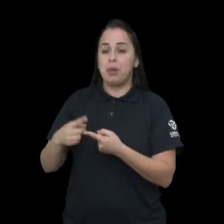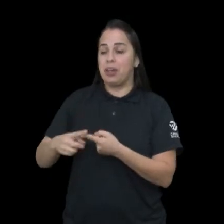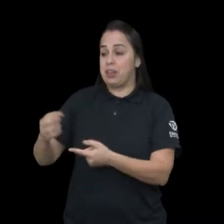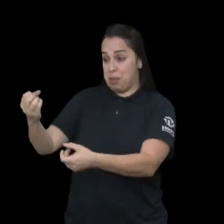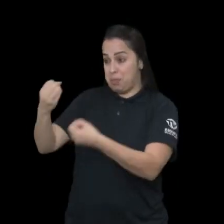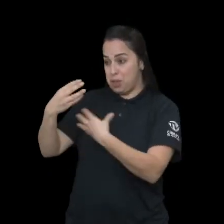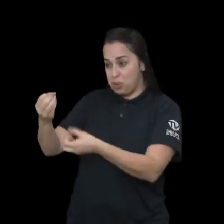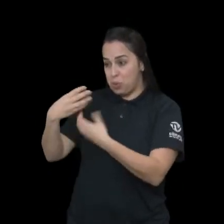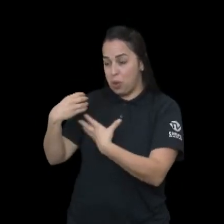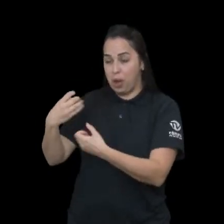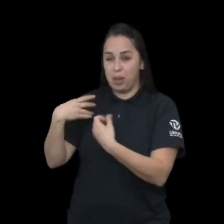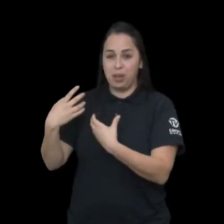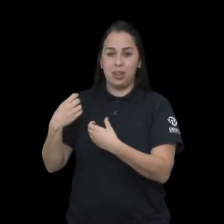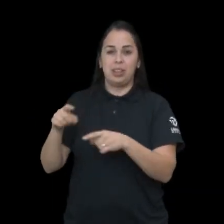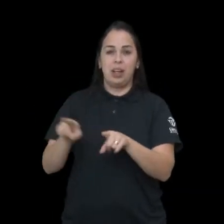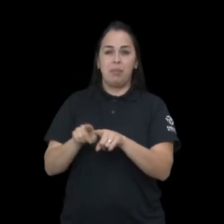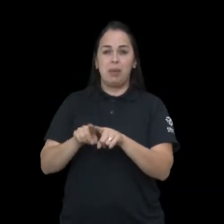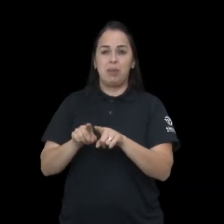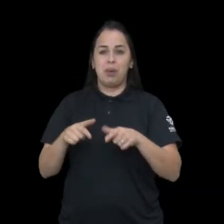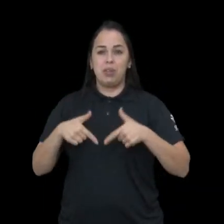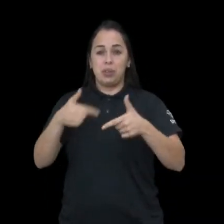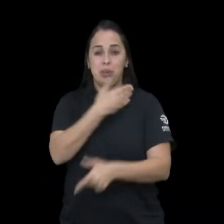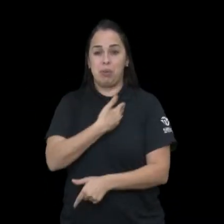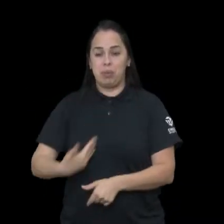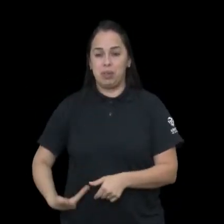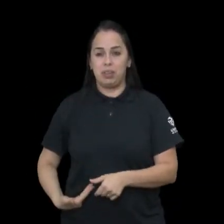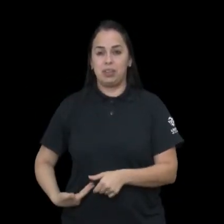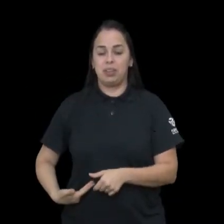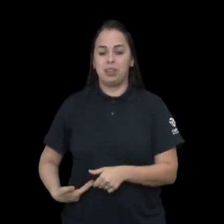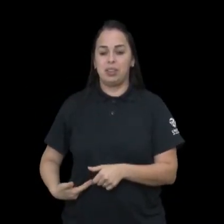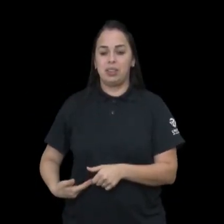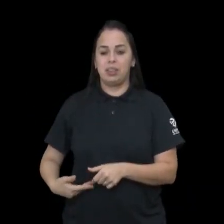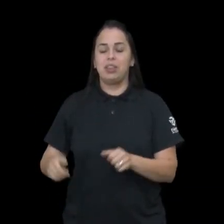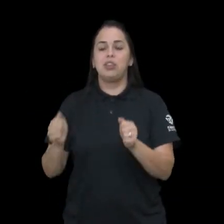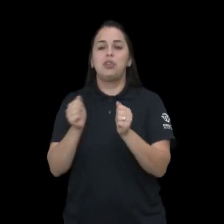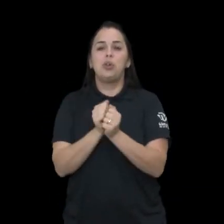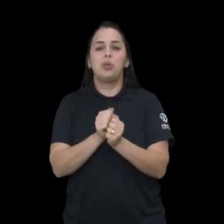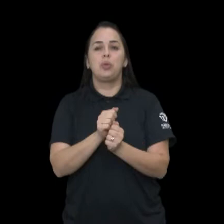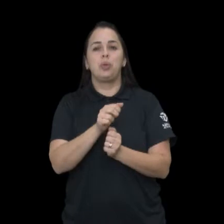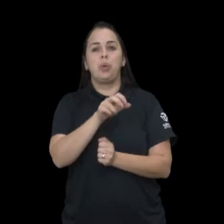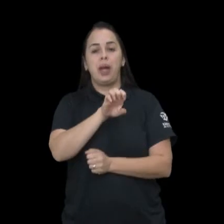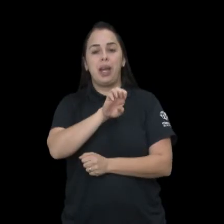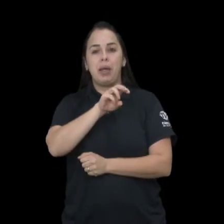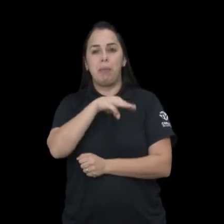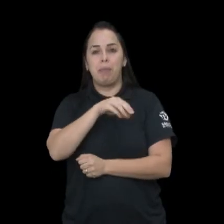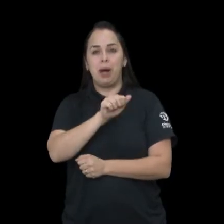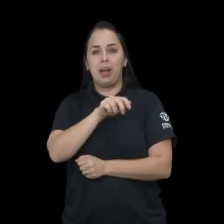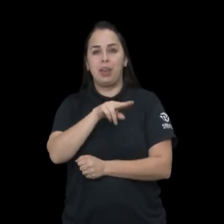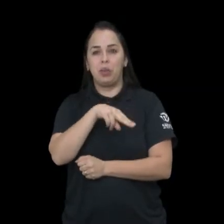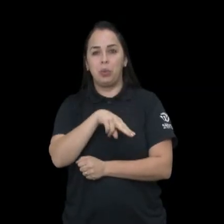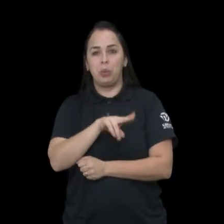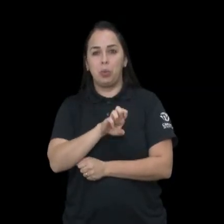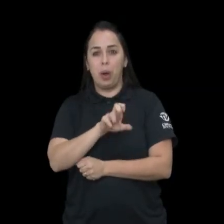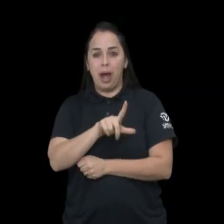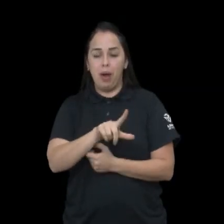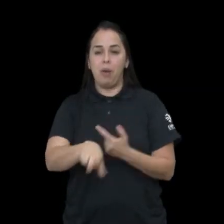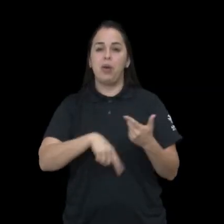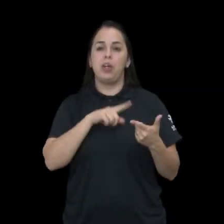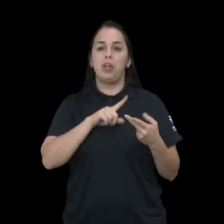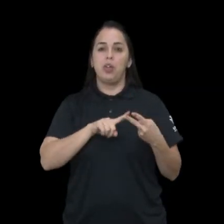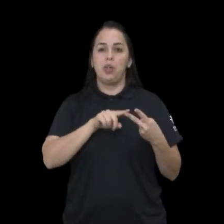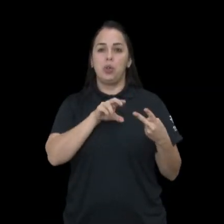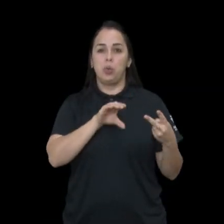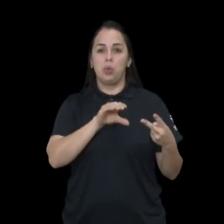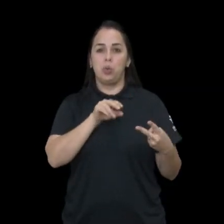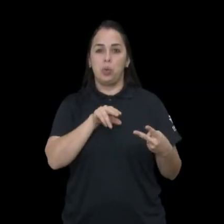administração pública e políticas públicas, juntamente com meus professores, o Emanuel, o Eduardo Cury e o Felício, mas o senhor também teve um papel